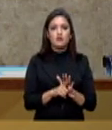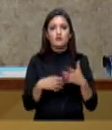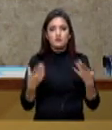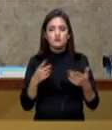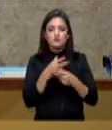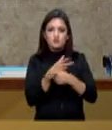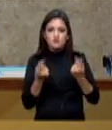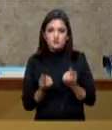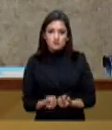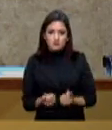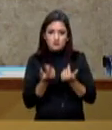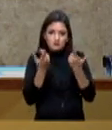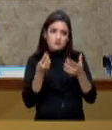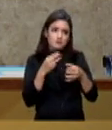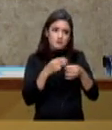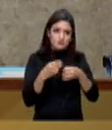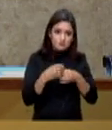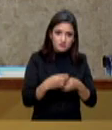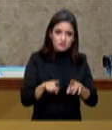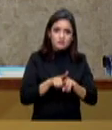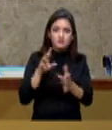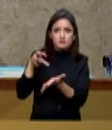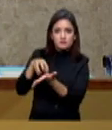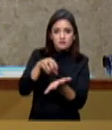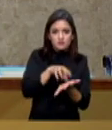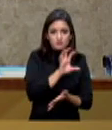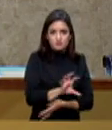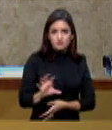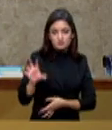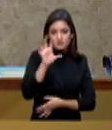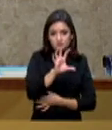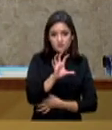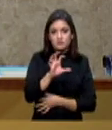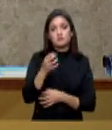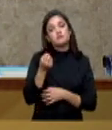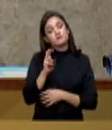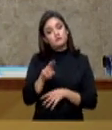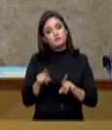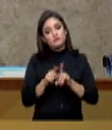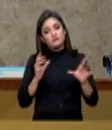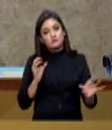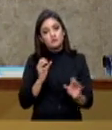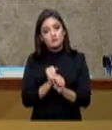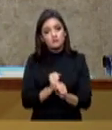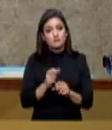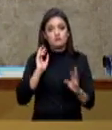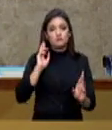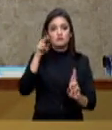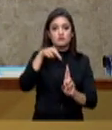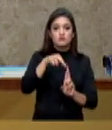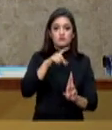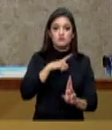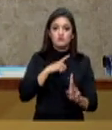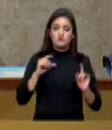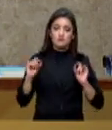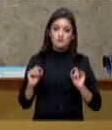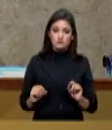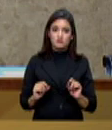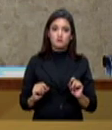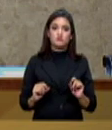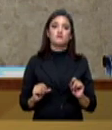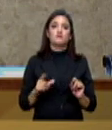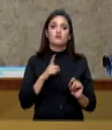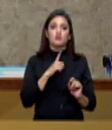dos Municípios das unidades regionais os blocos de referência que estão em conformidade com a nova